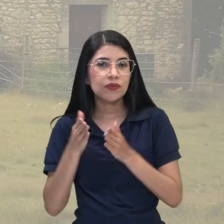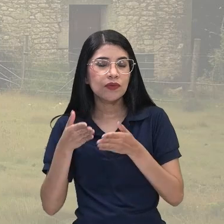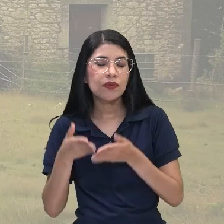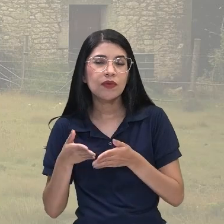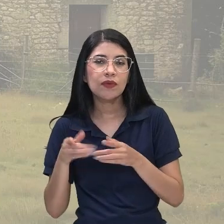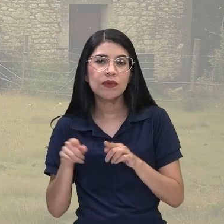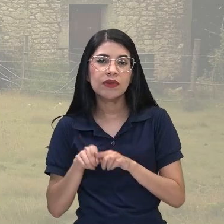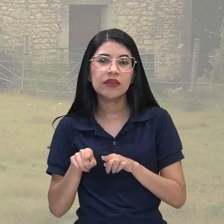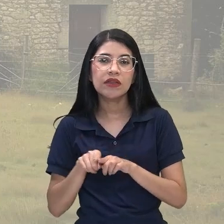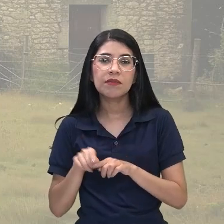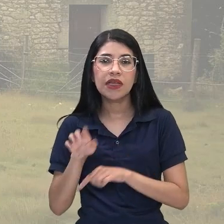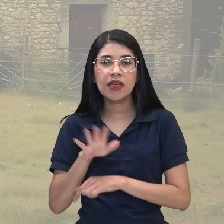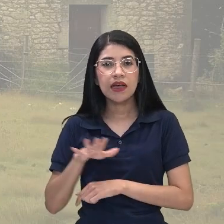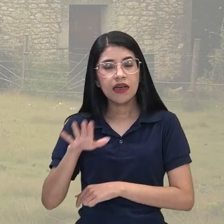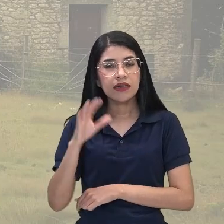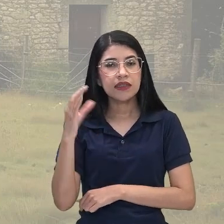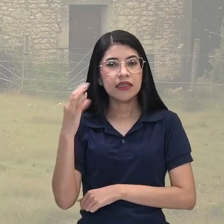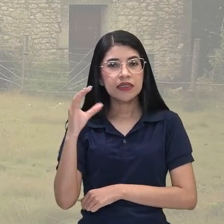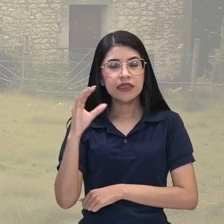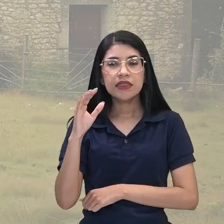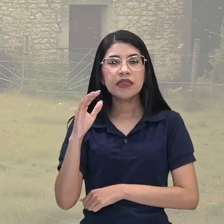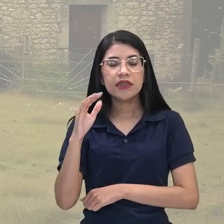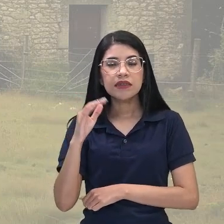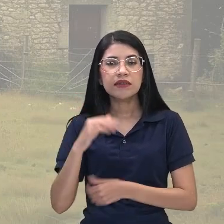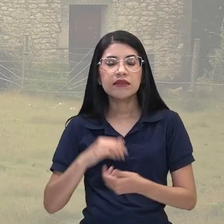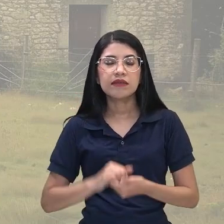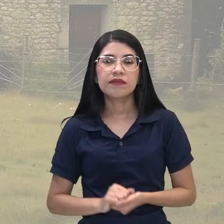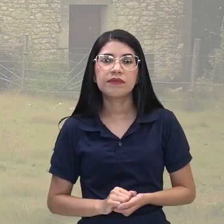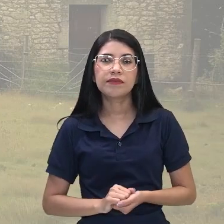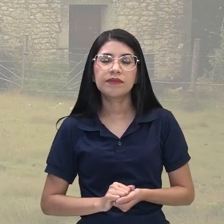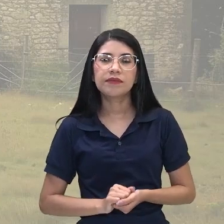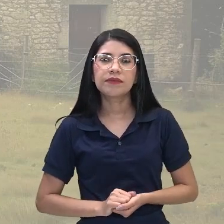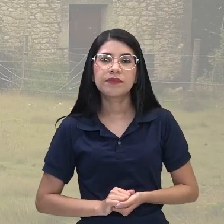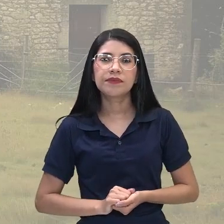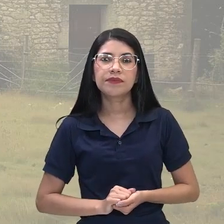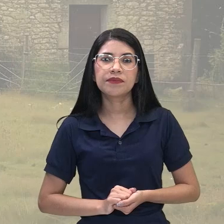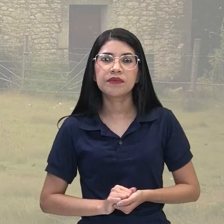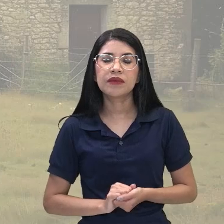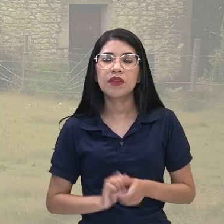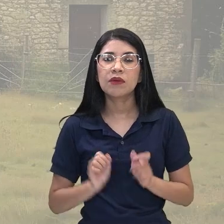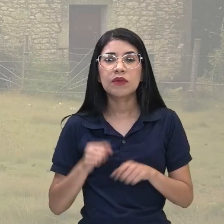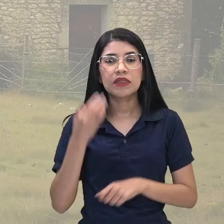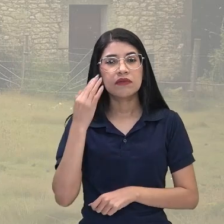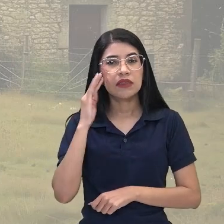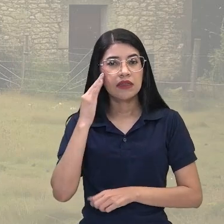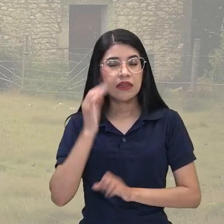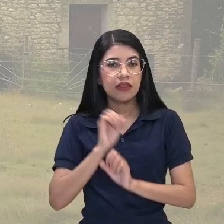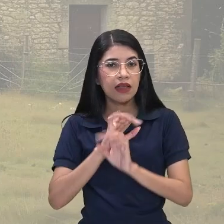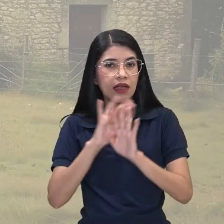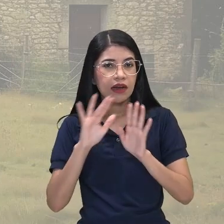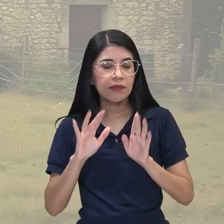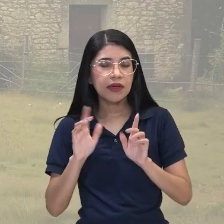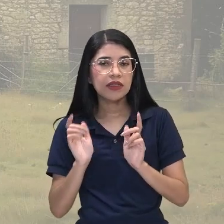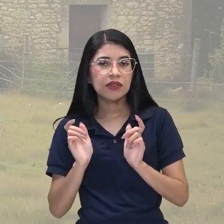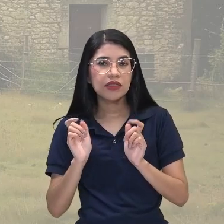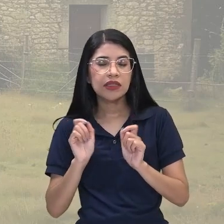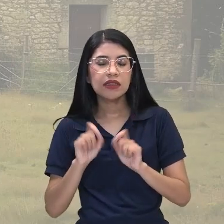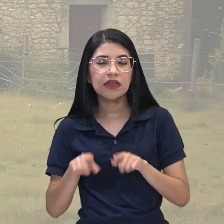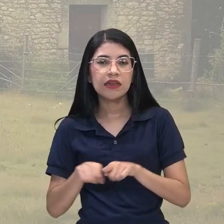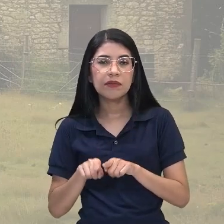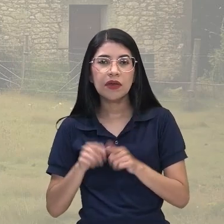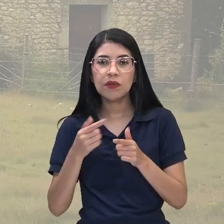a ciência em primeiro lugar, para entender e solucionar os problemas